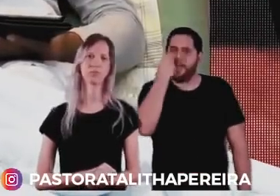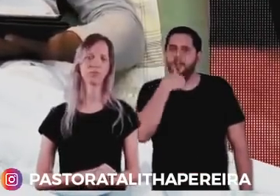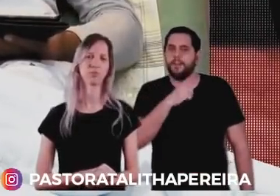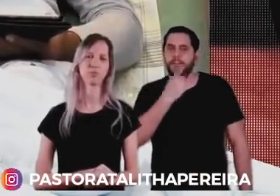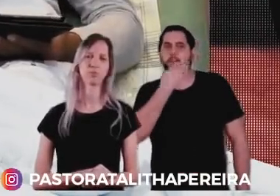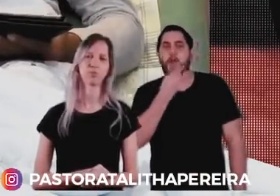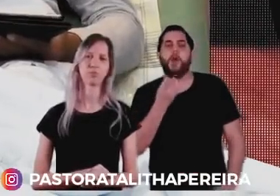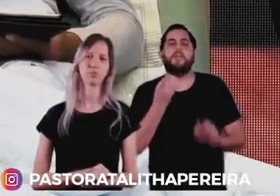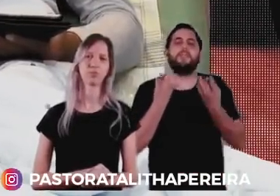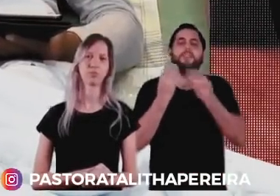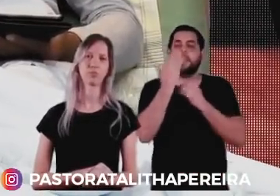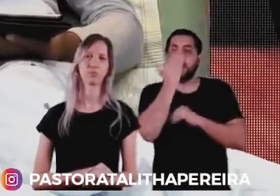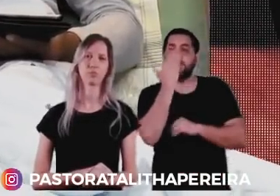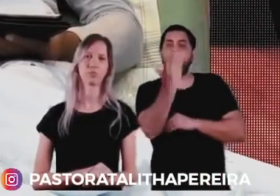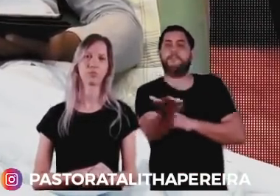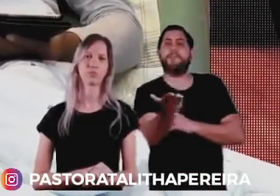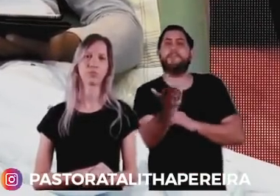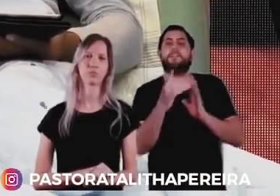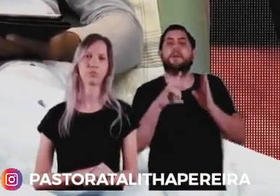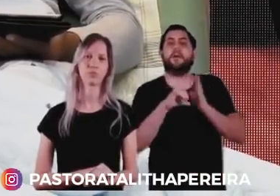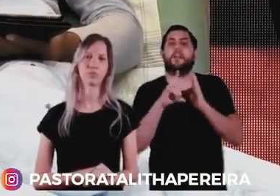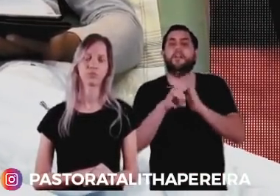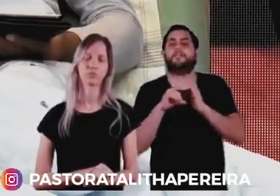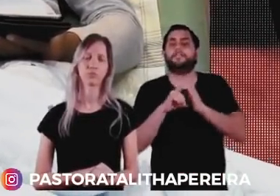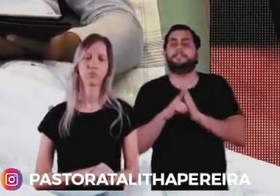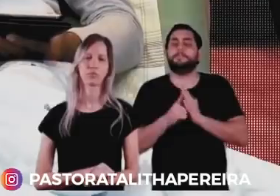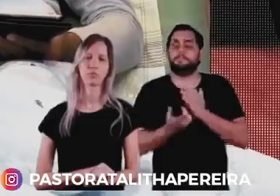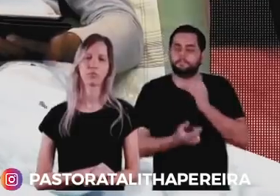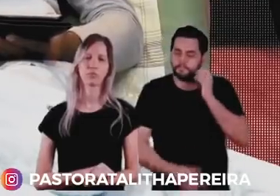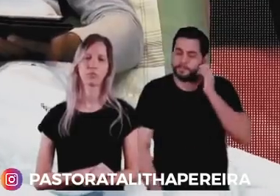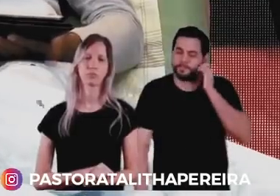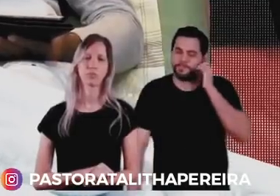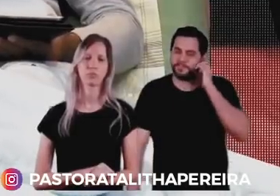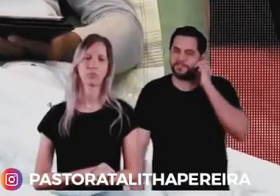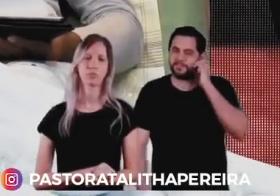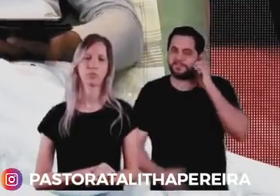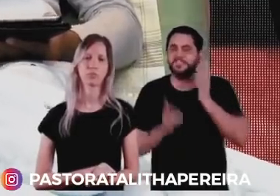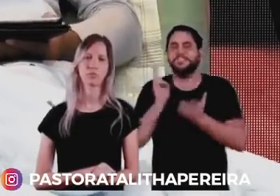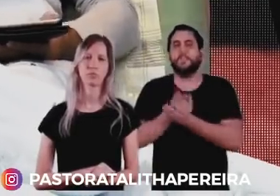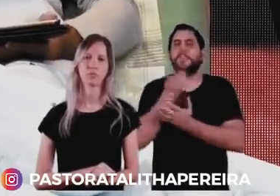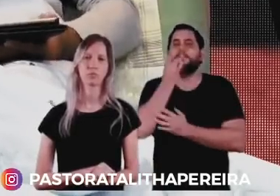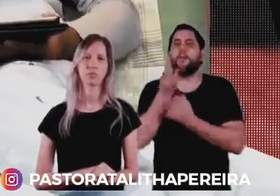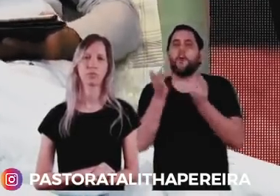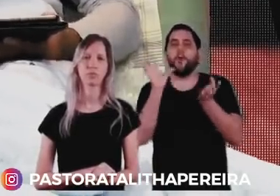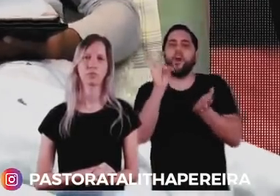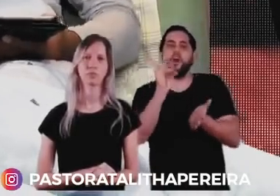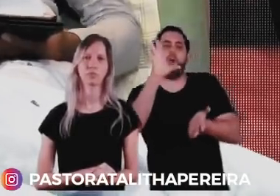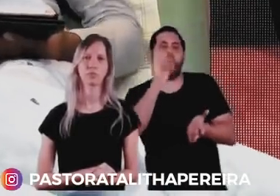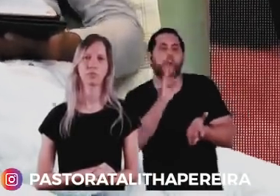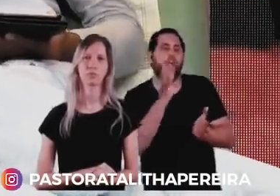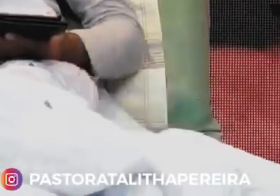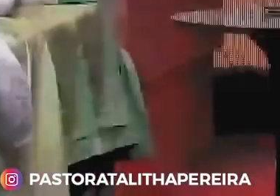um camelô, que era de frente ao estabelecimento, né, ao comércio, o tempo todo.